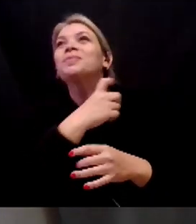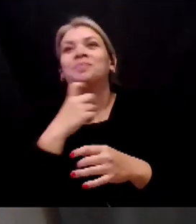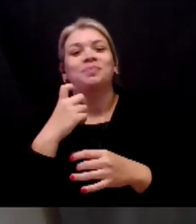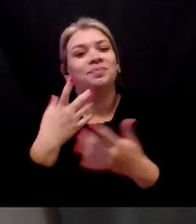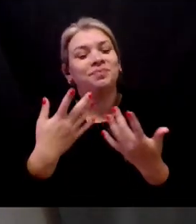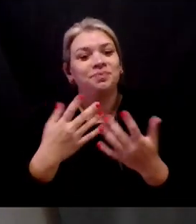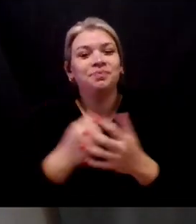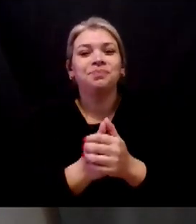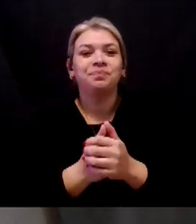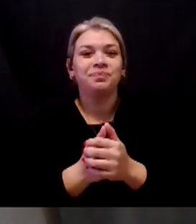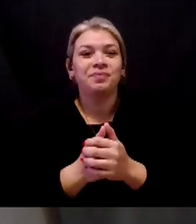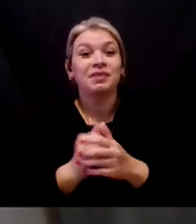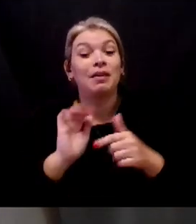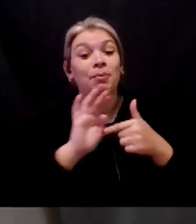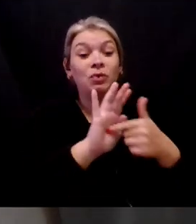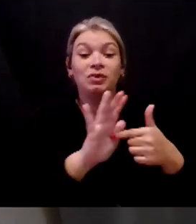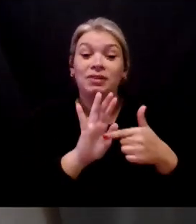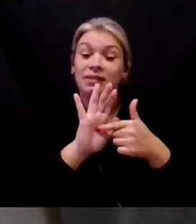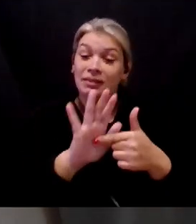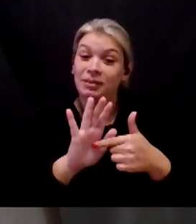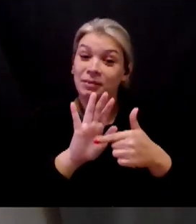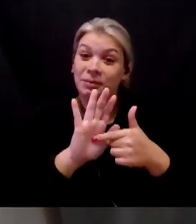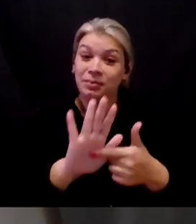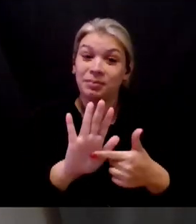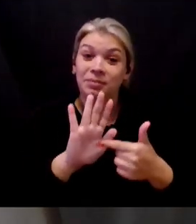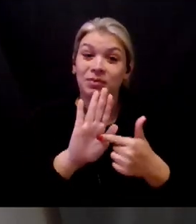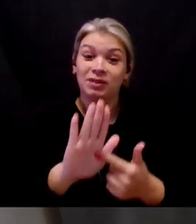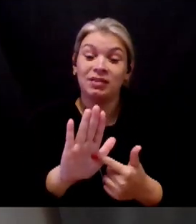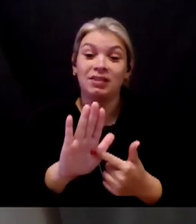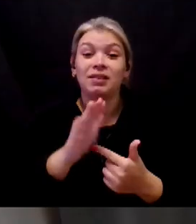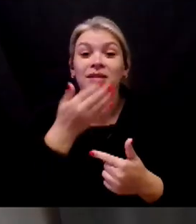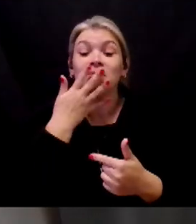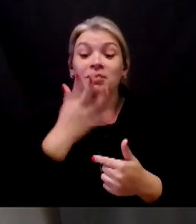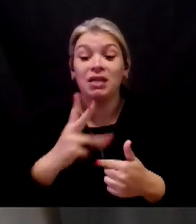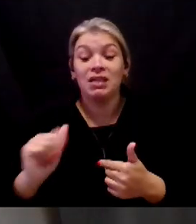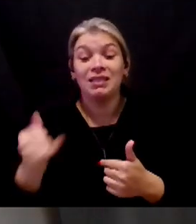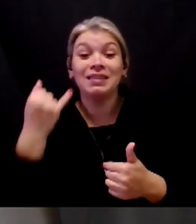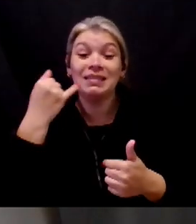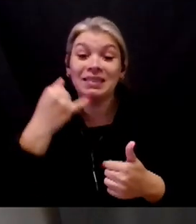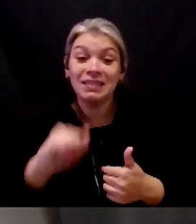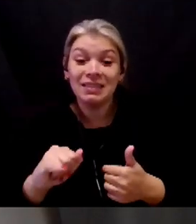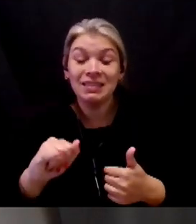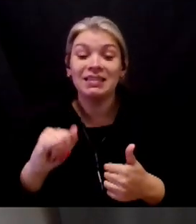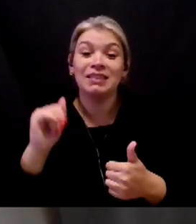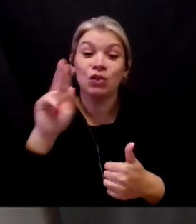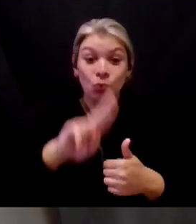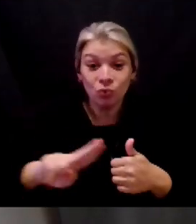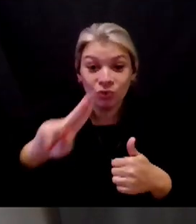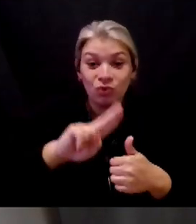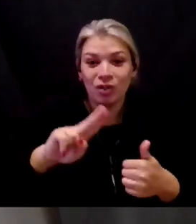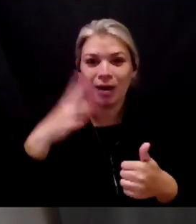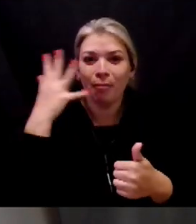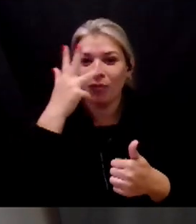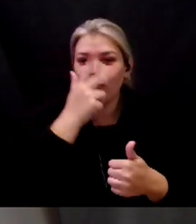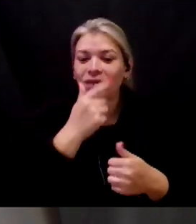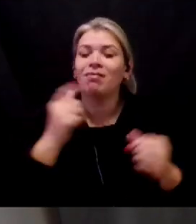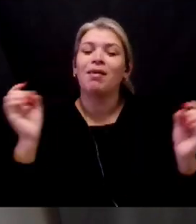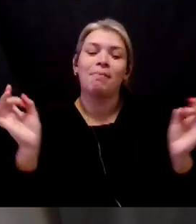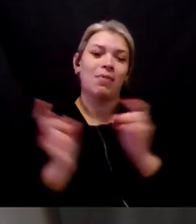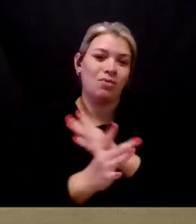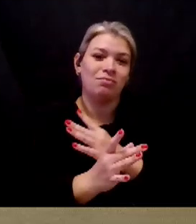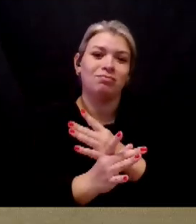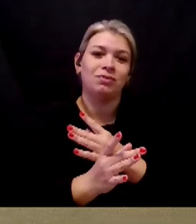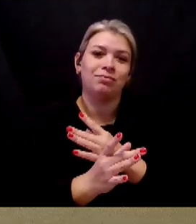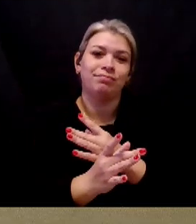criança que ela é bonita se ela utilizar. Exatamente, olha esses cosméticos. Que